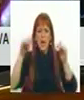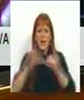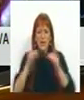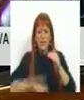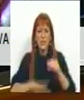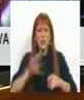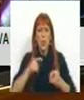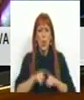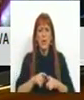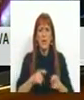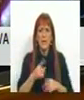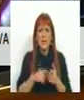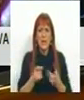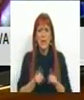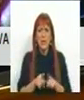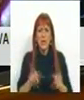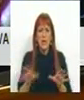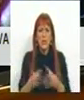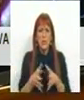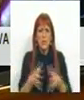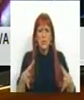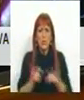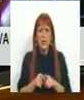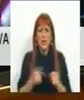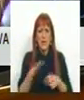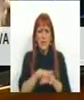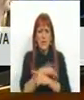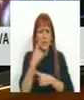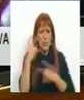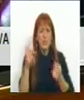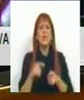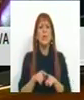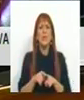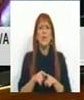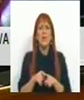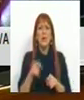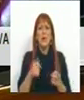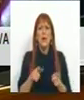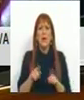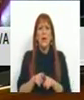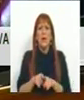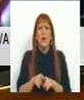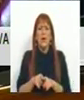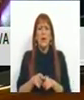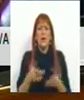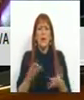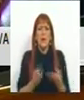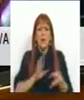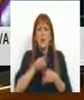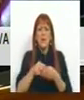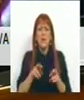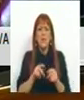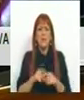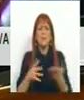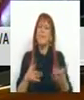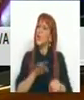inferior quando é ainda necessário repor os cortes salariais na administração pública? Formulamos o desejo sincero que não seja feito à